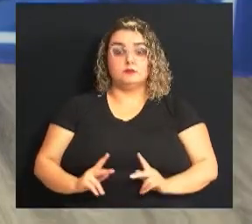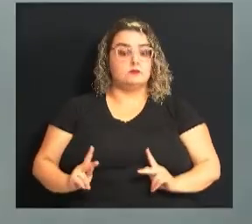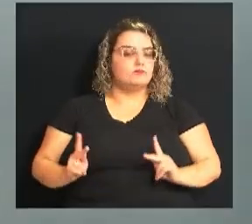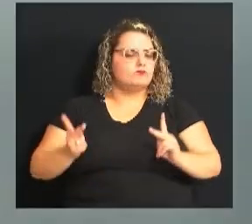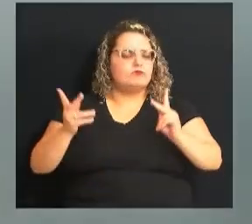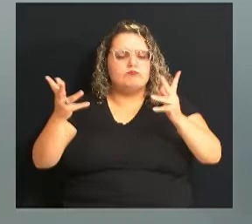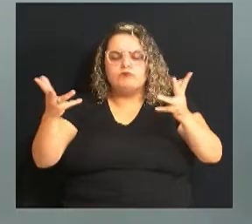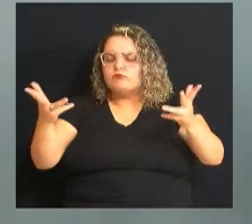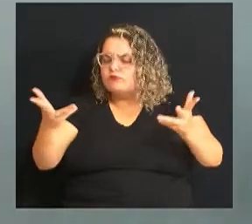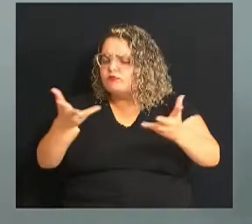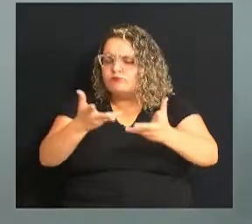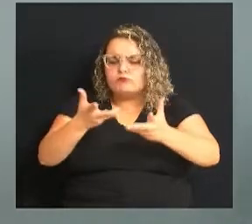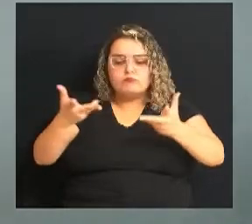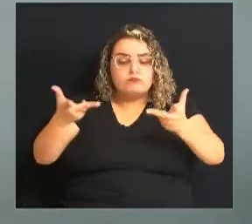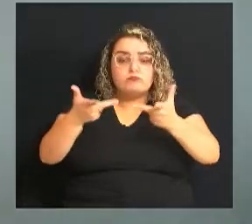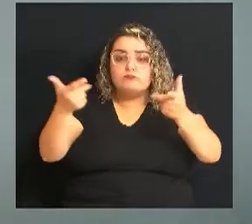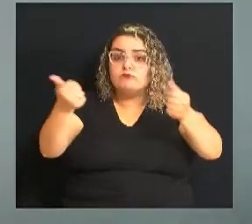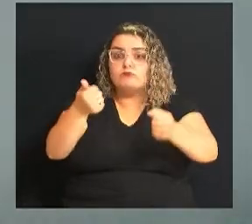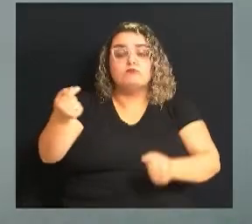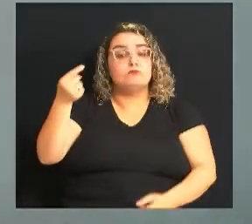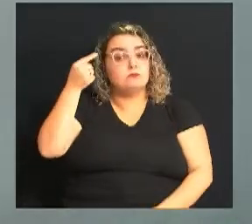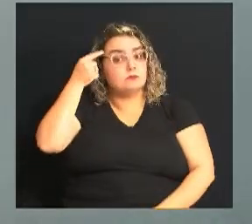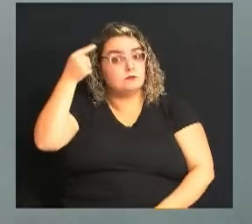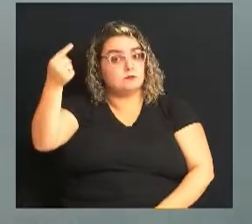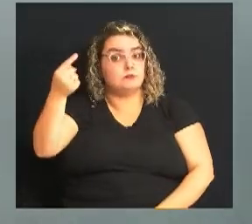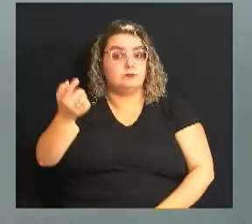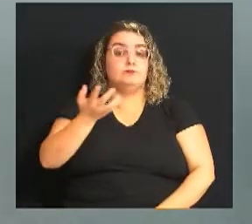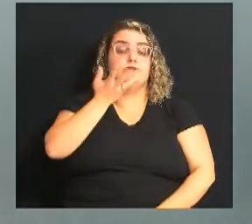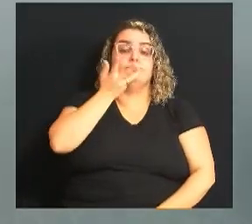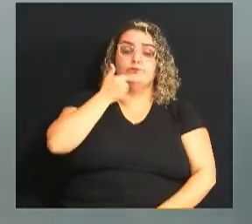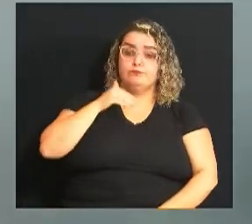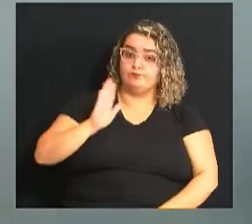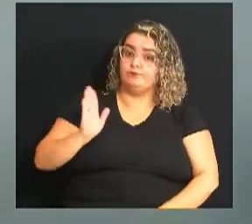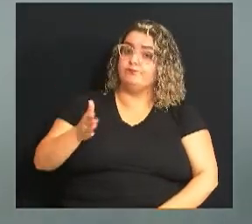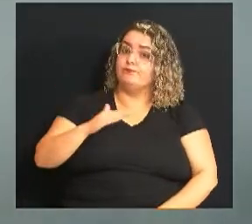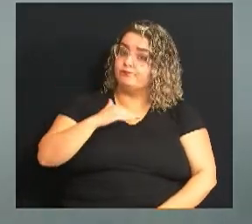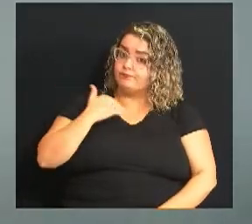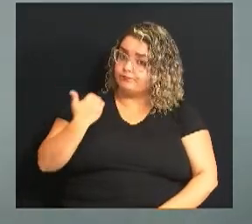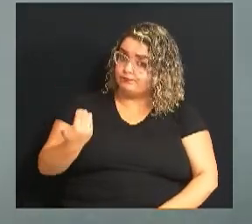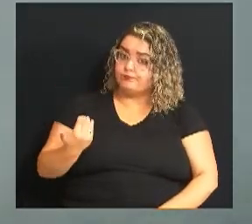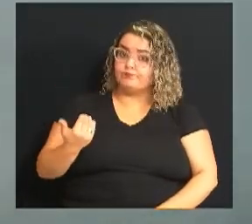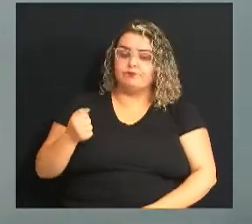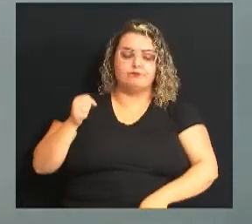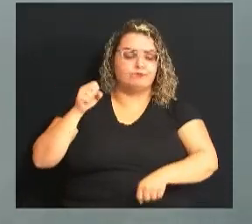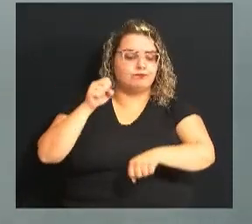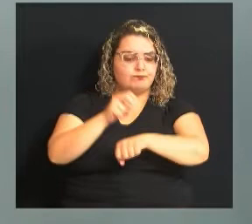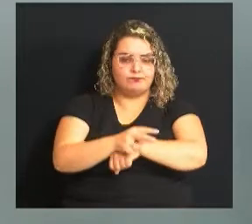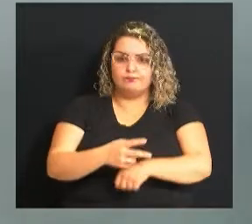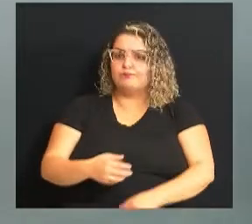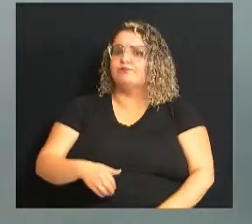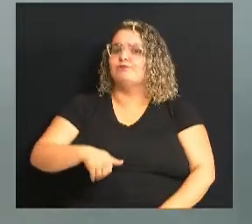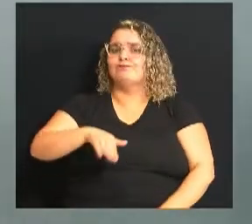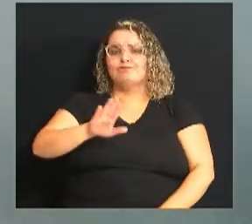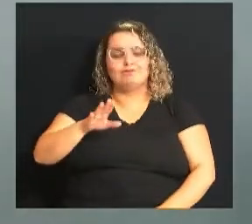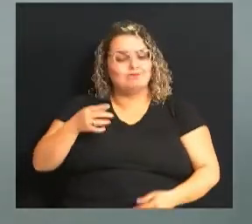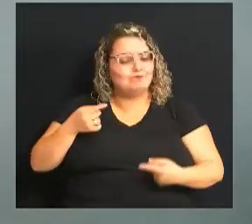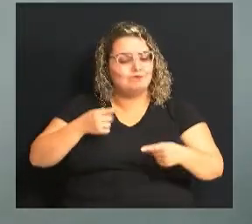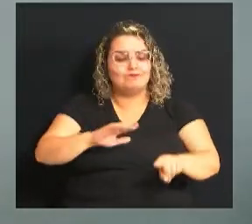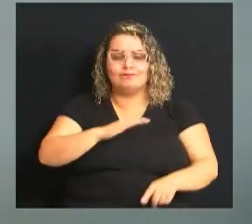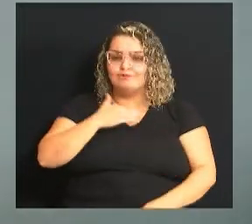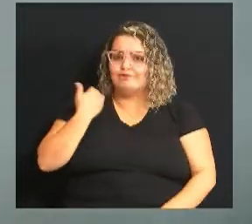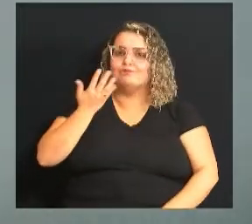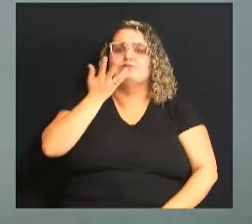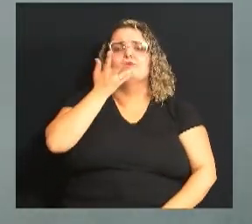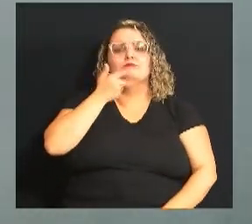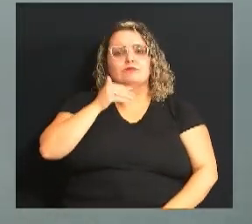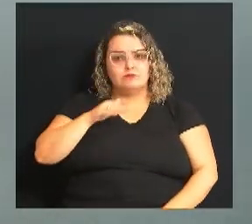fantástica, pensando a quantidade de crianças que já morreram, é a infecção que mais mortes provocou no mundo em crianças,